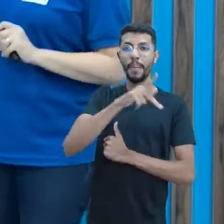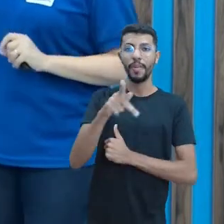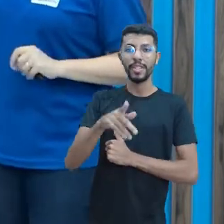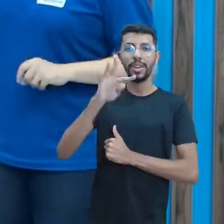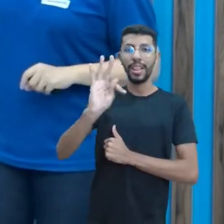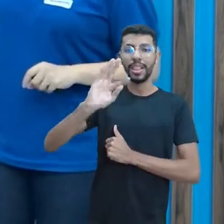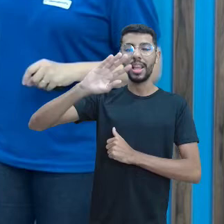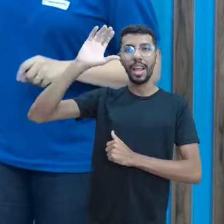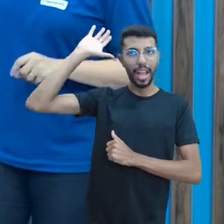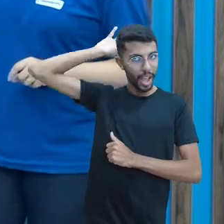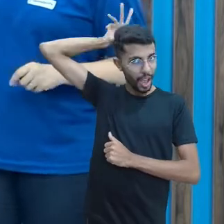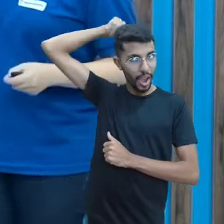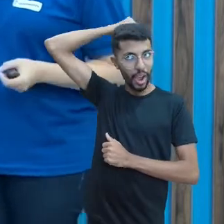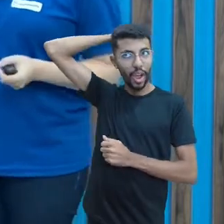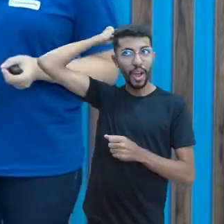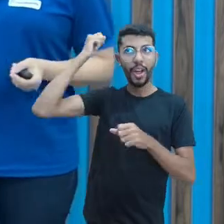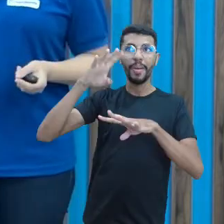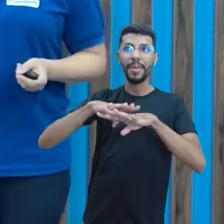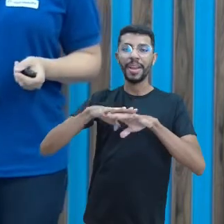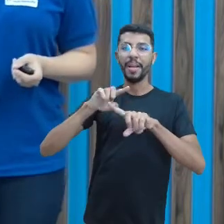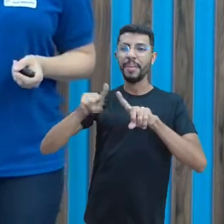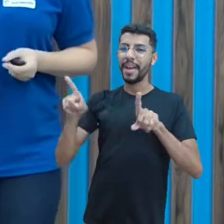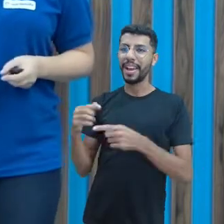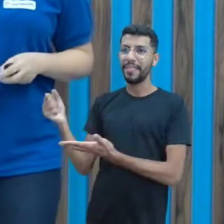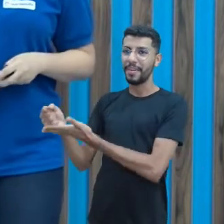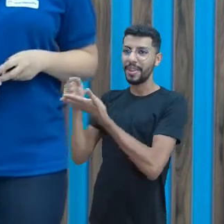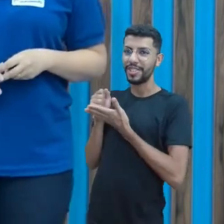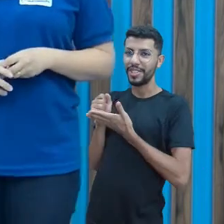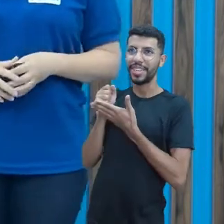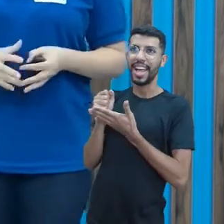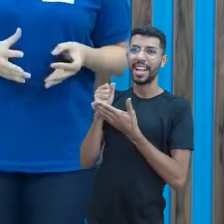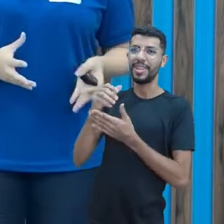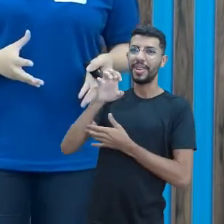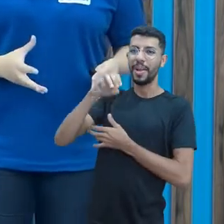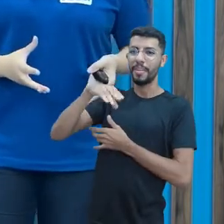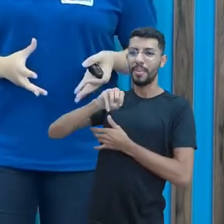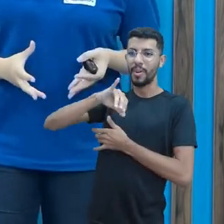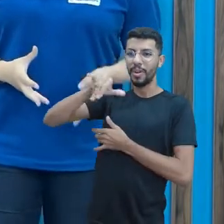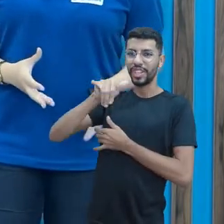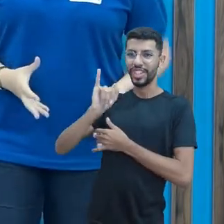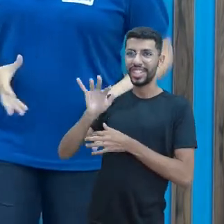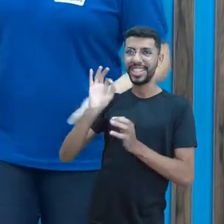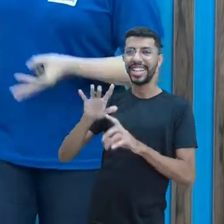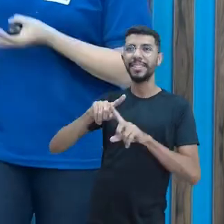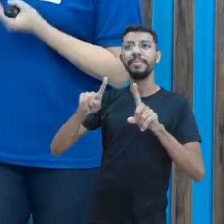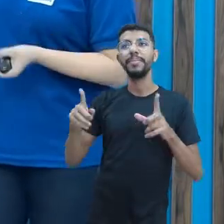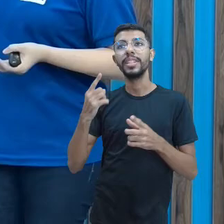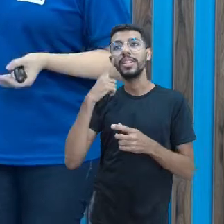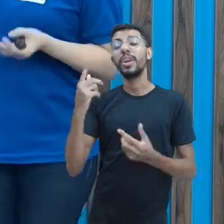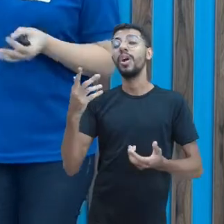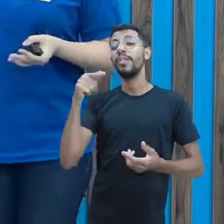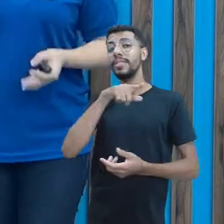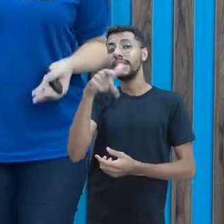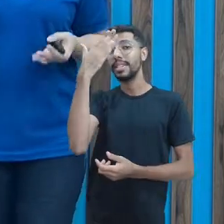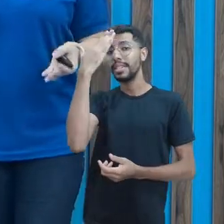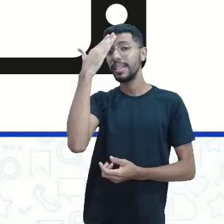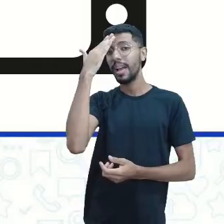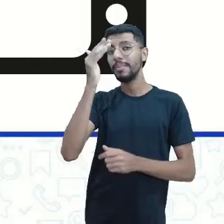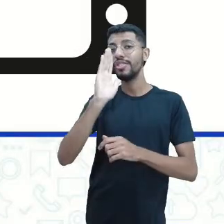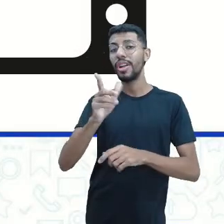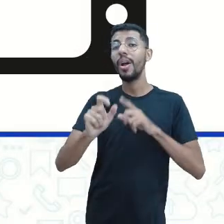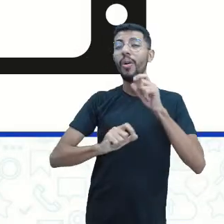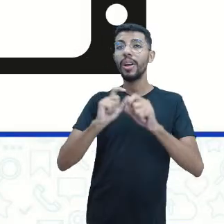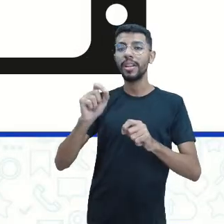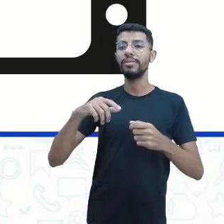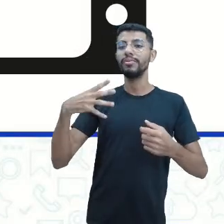estar me ajudando pelo emoji que vai estar aparecendo aqui na telinha. E como vocês sabem, né, o formato da nossa aula digital